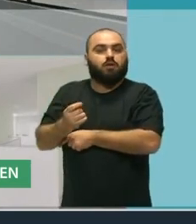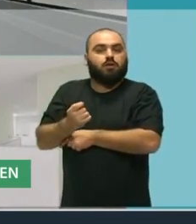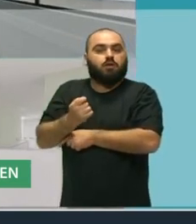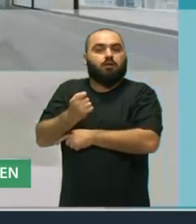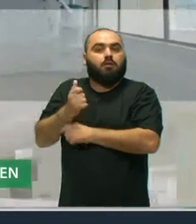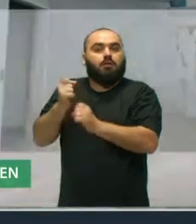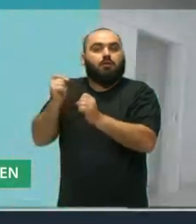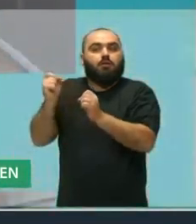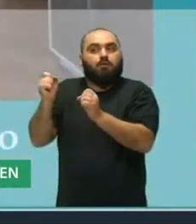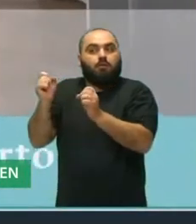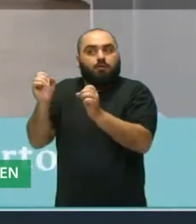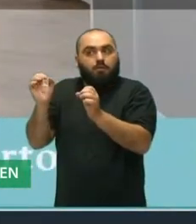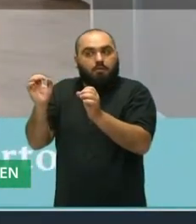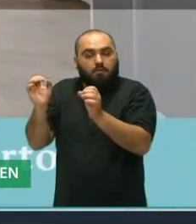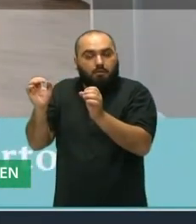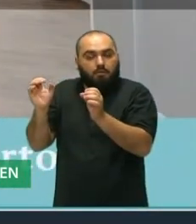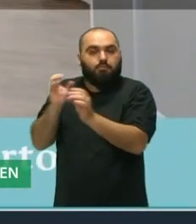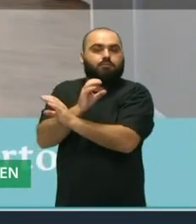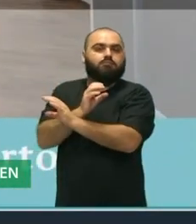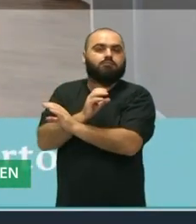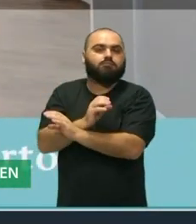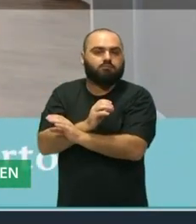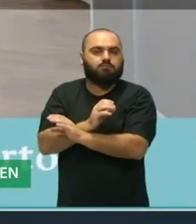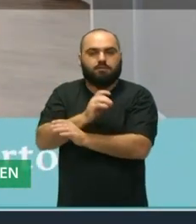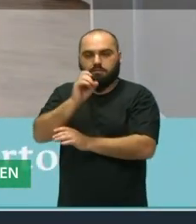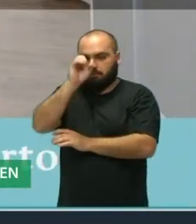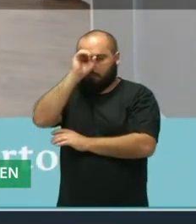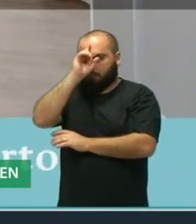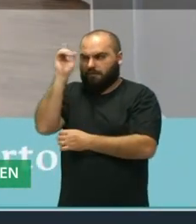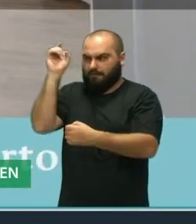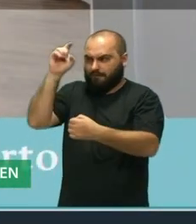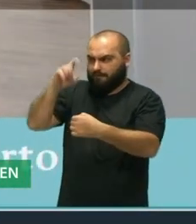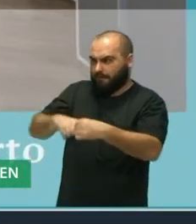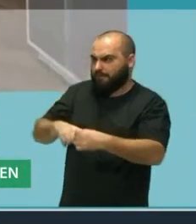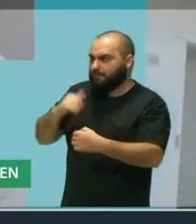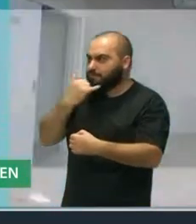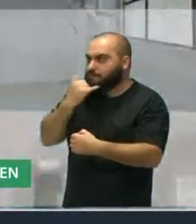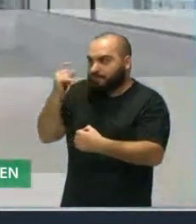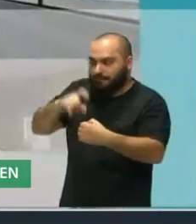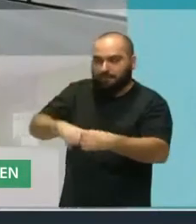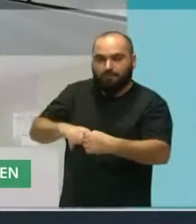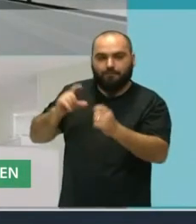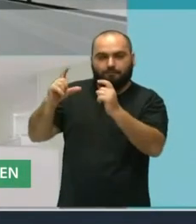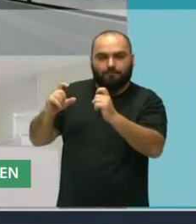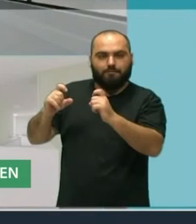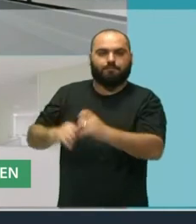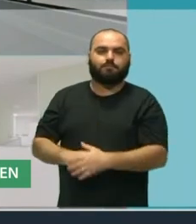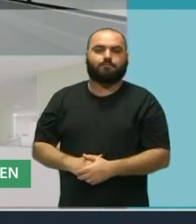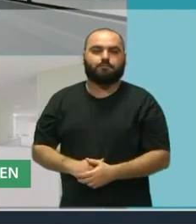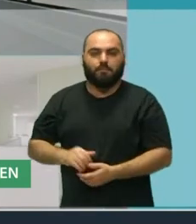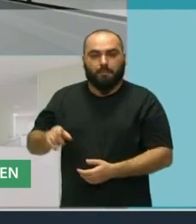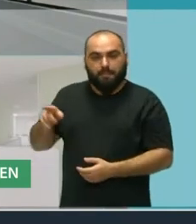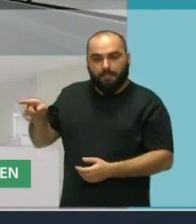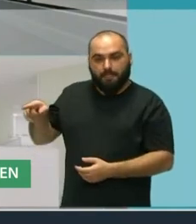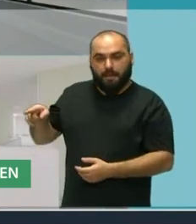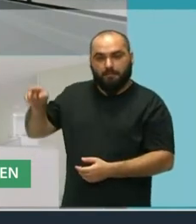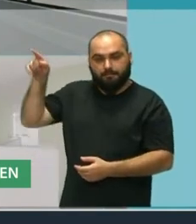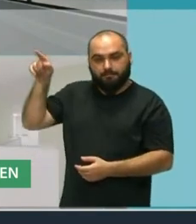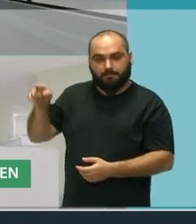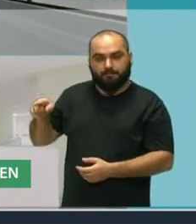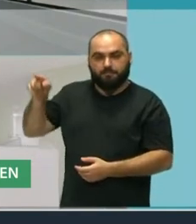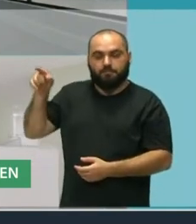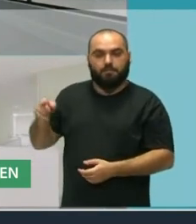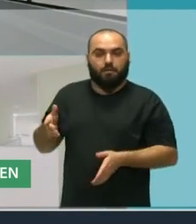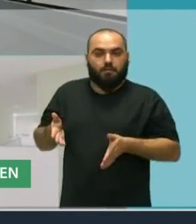Eu diria que falta a cereja do bolo. O hospital está pronto. Pode retornar, por favor, a foto. Aqui nós temos o ambiente de